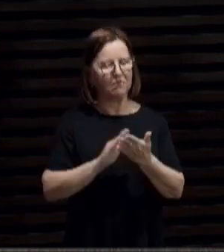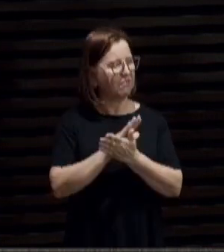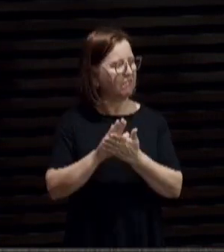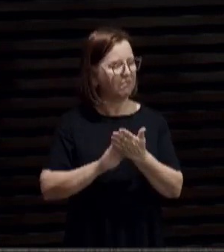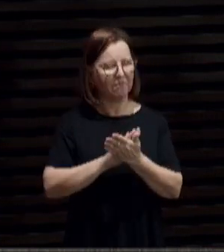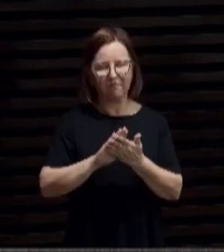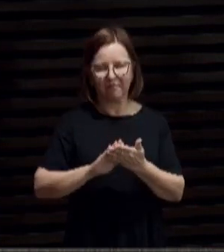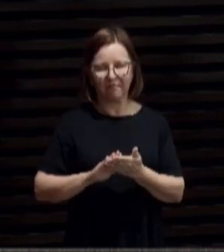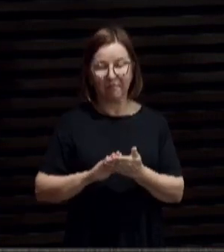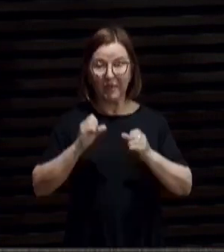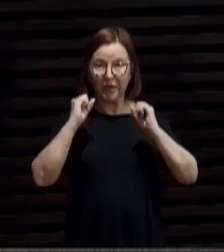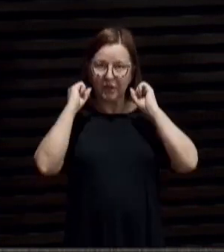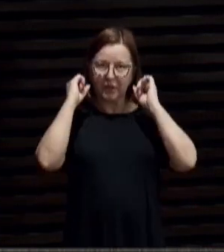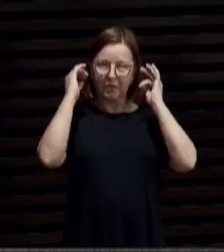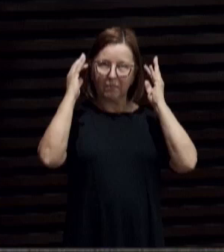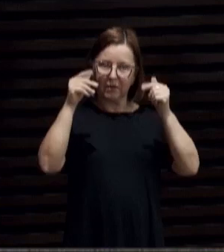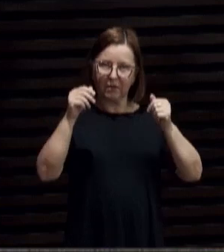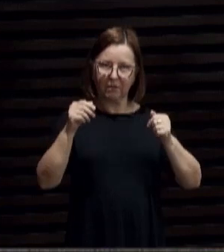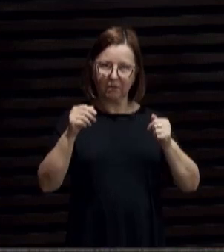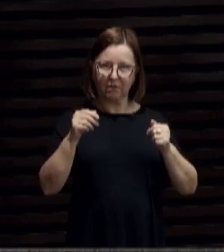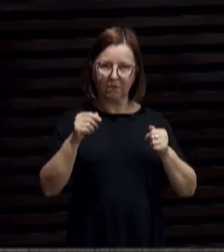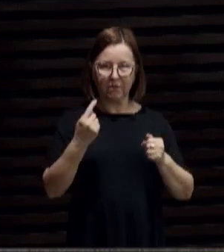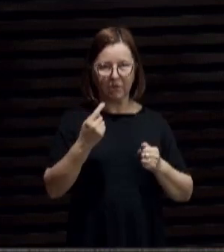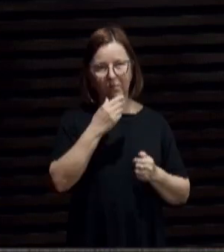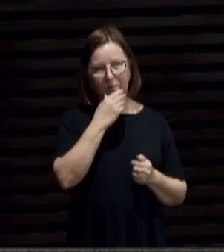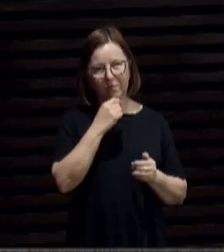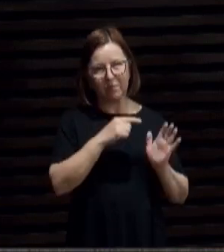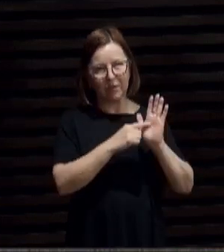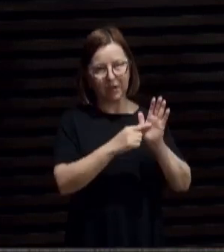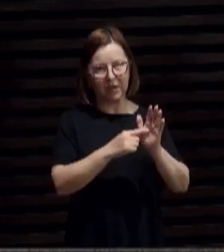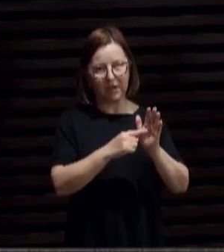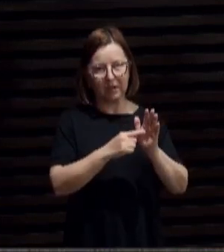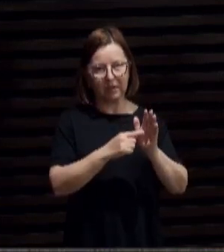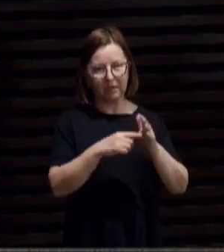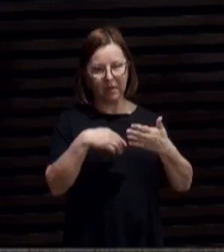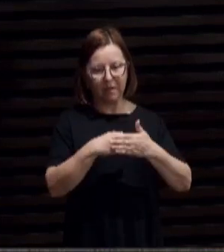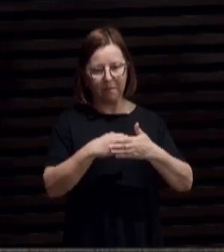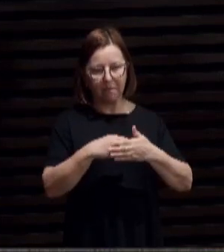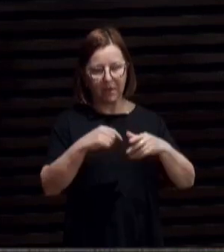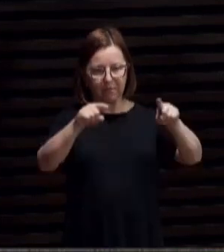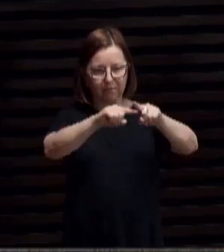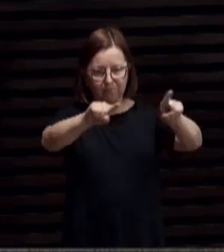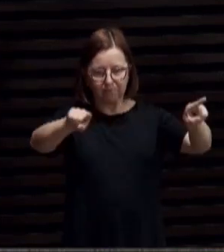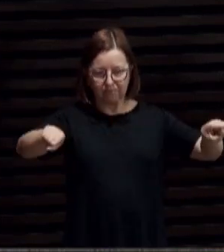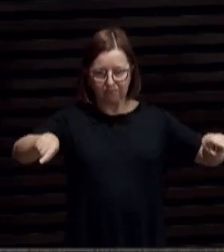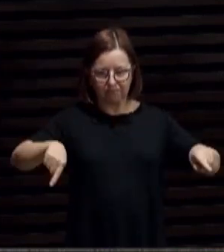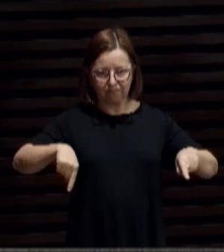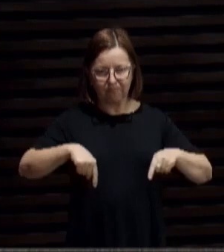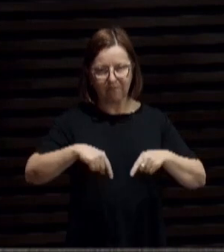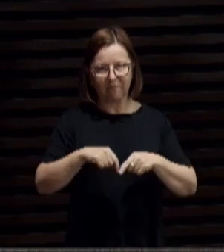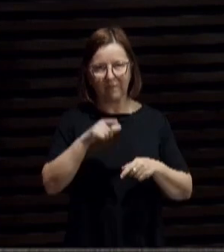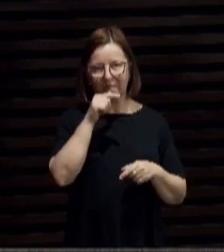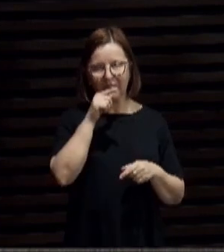Na madrugada, um estranho aparece na beira do lago de Genezaré, ou Tiberíades, já